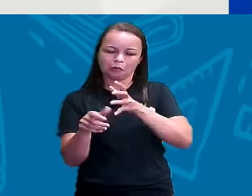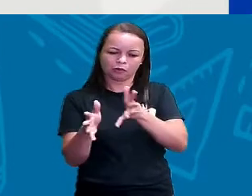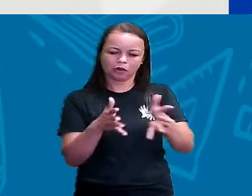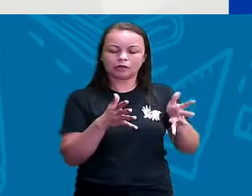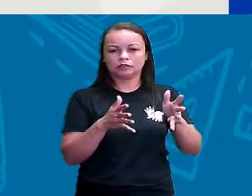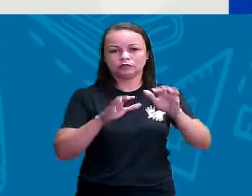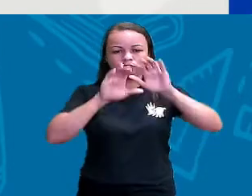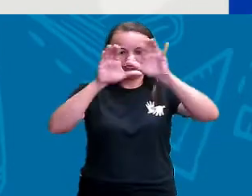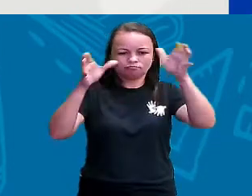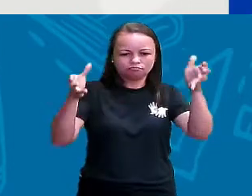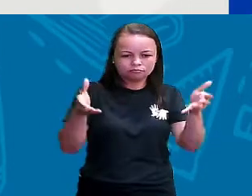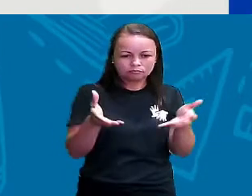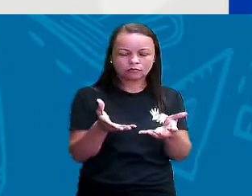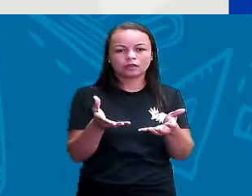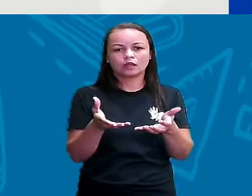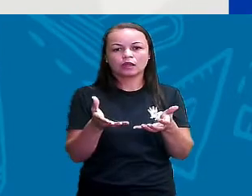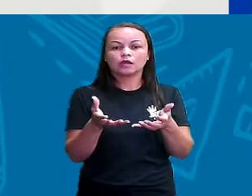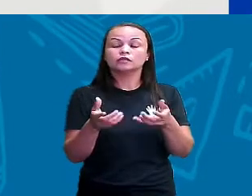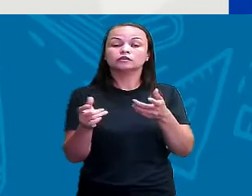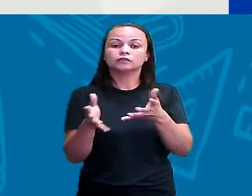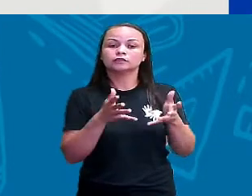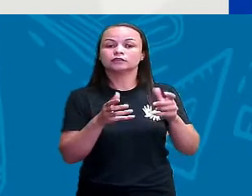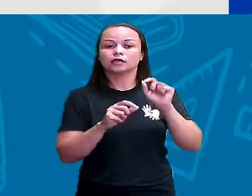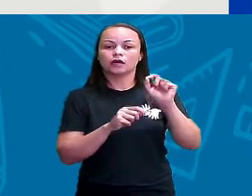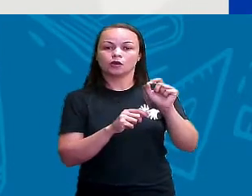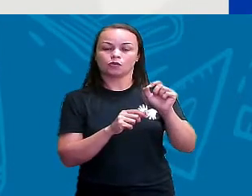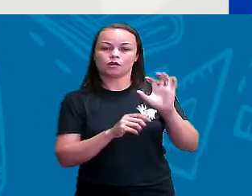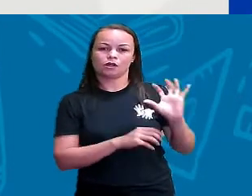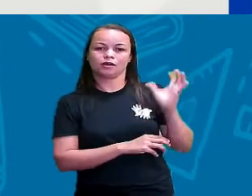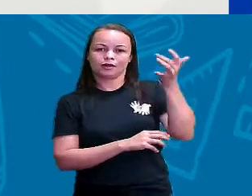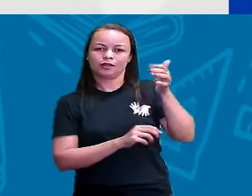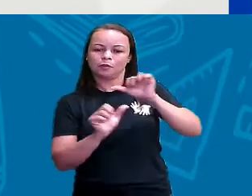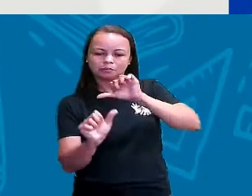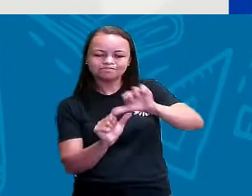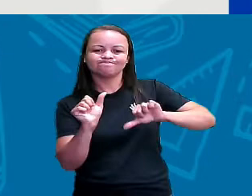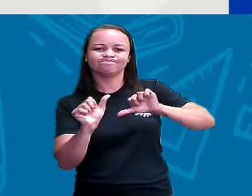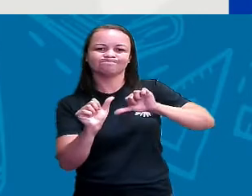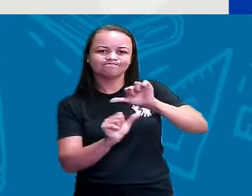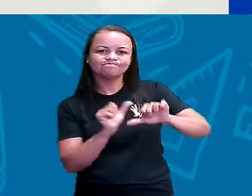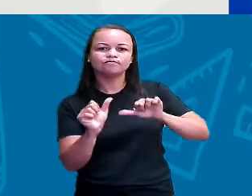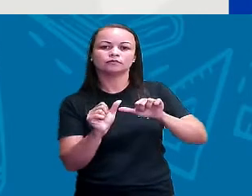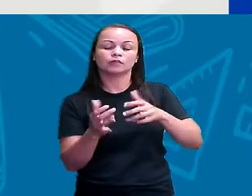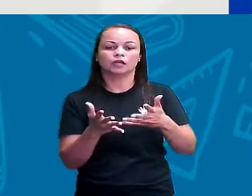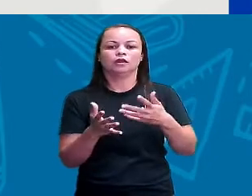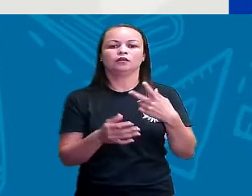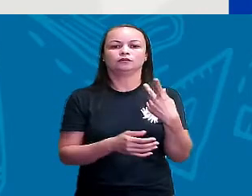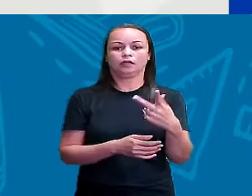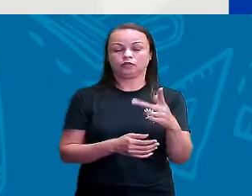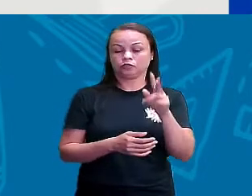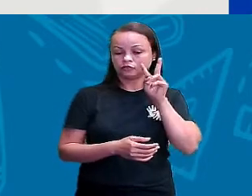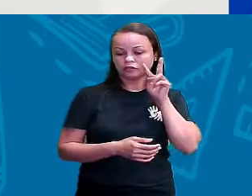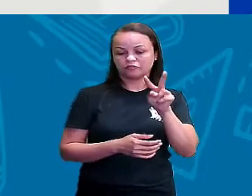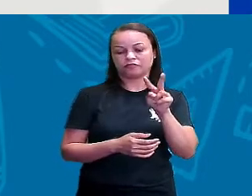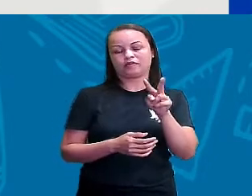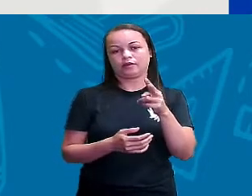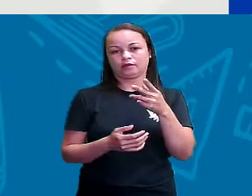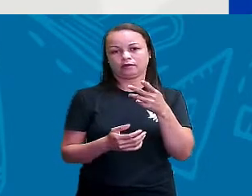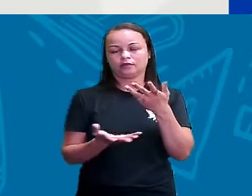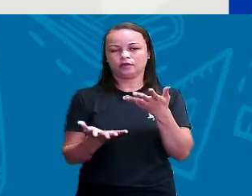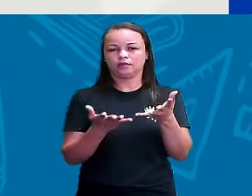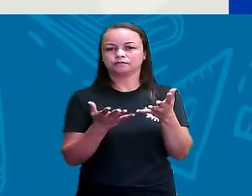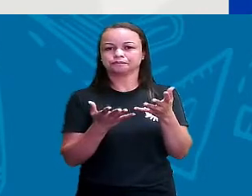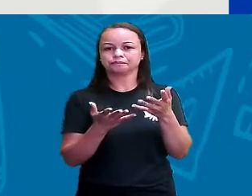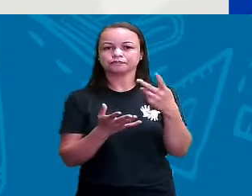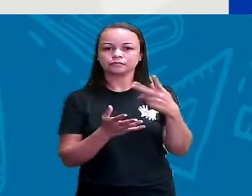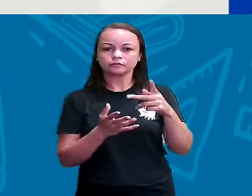nossa atmosfera, são alterações do clima, tá certo? Portanto, nós vamos ver que através dessas alterações do